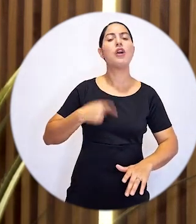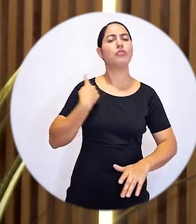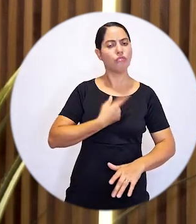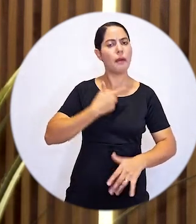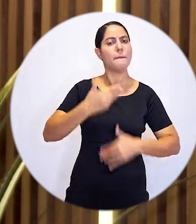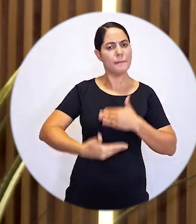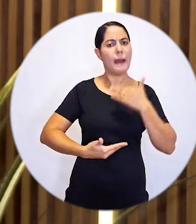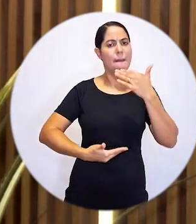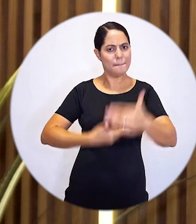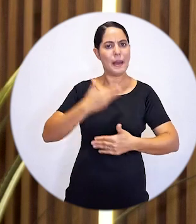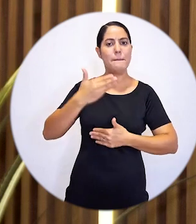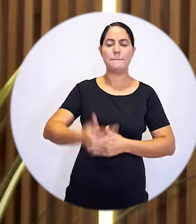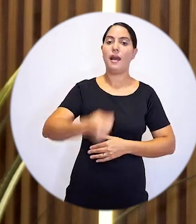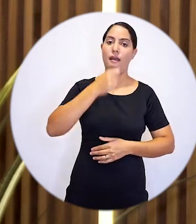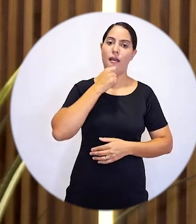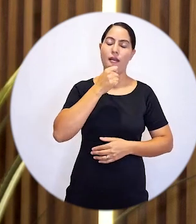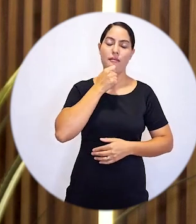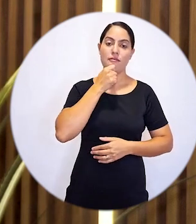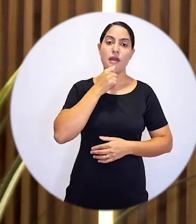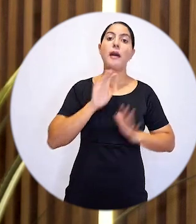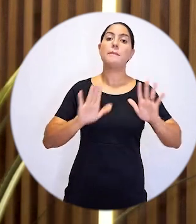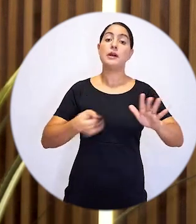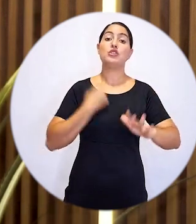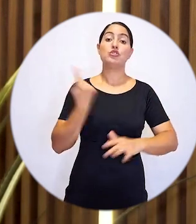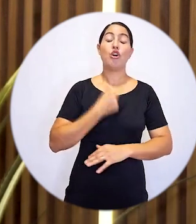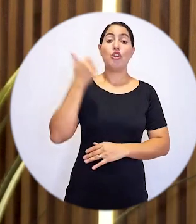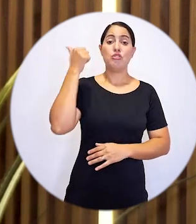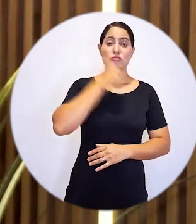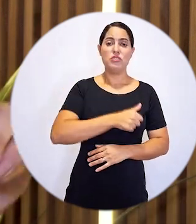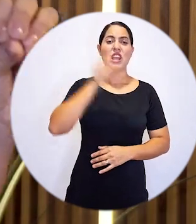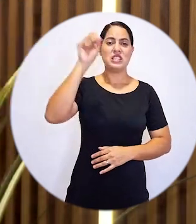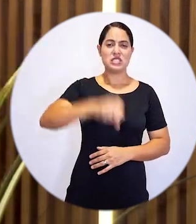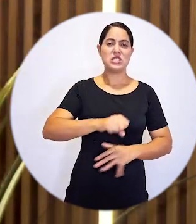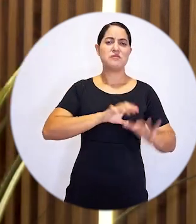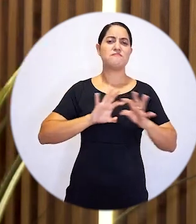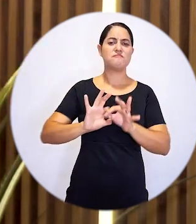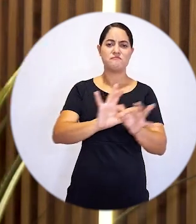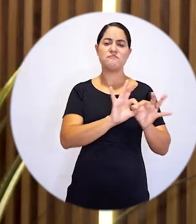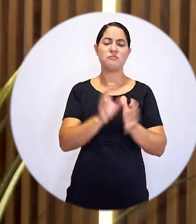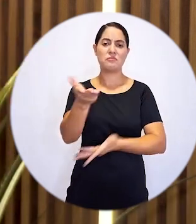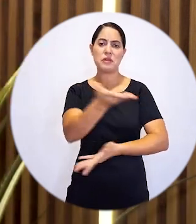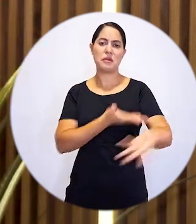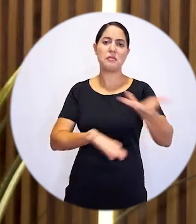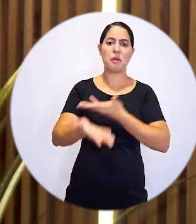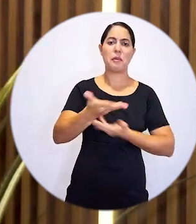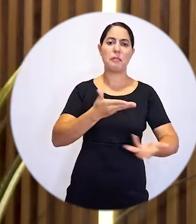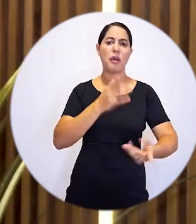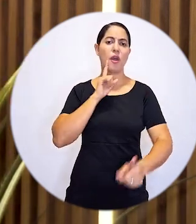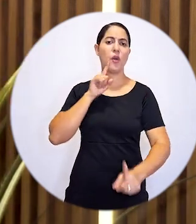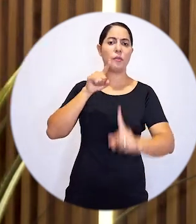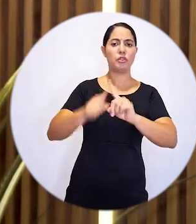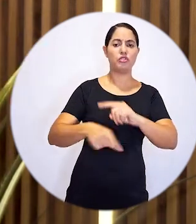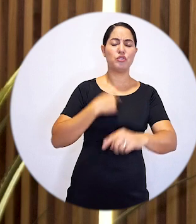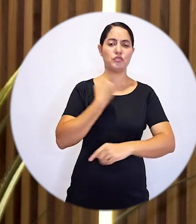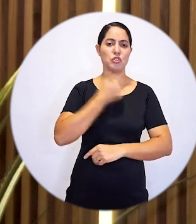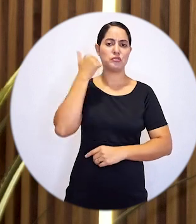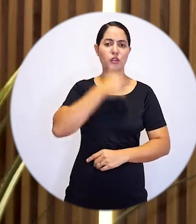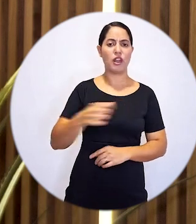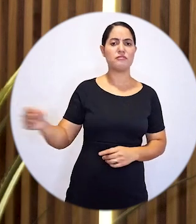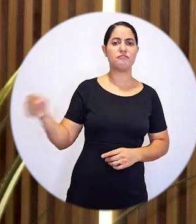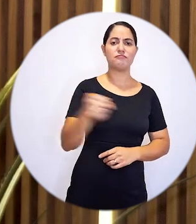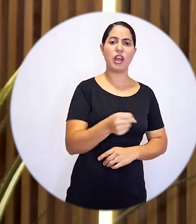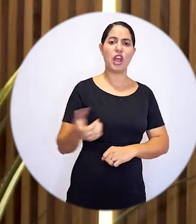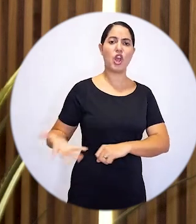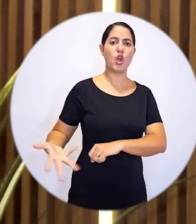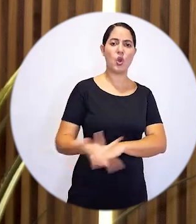E todas as mulheres precisam sim estar irmanadas num ponto em comum, para que cheguemos aos nossos